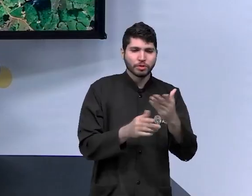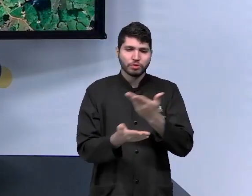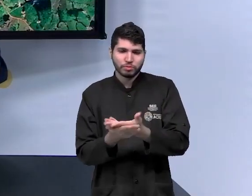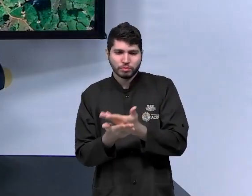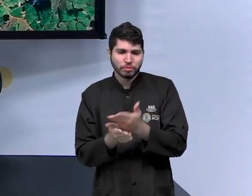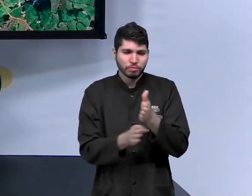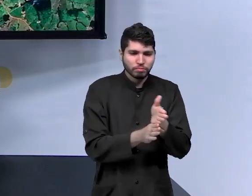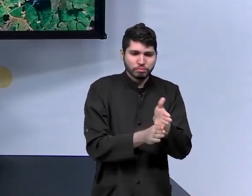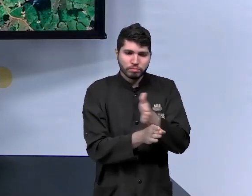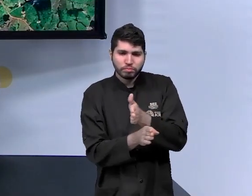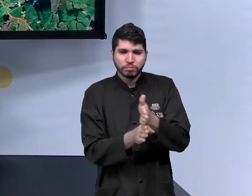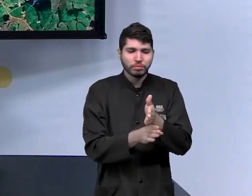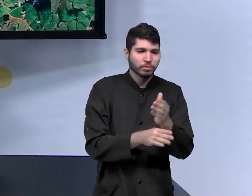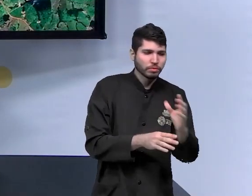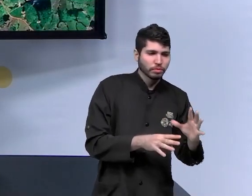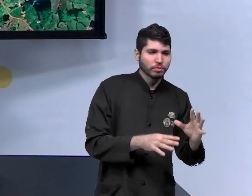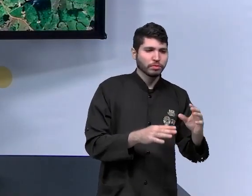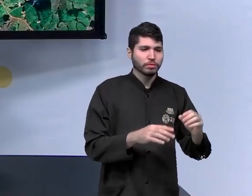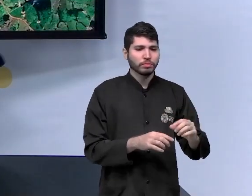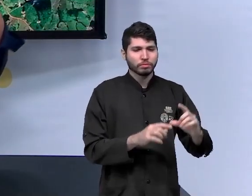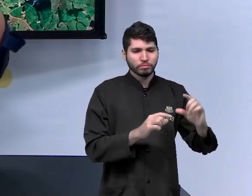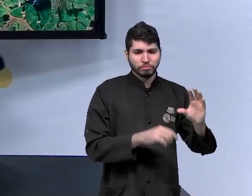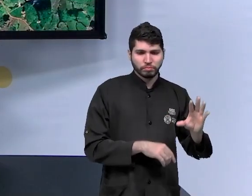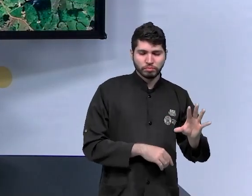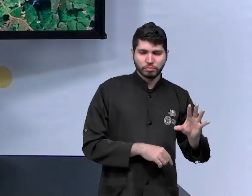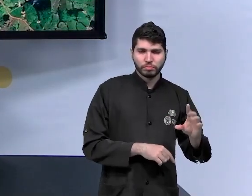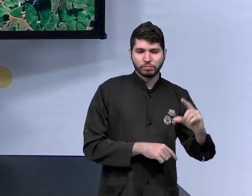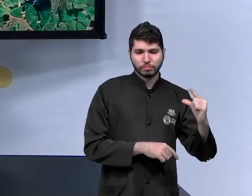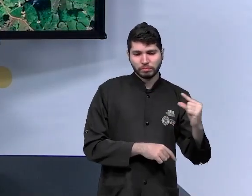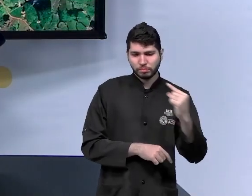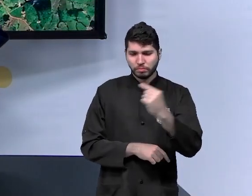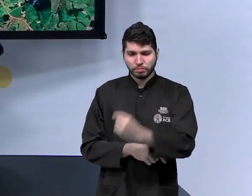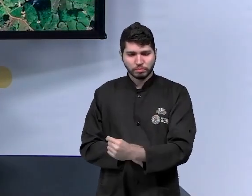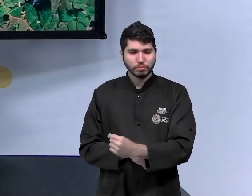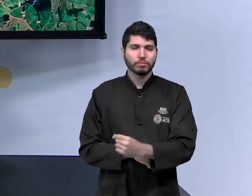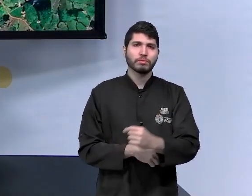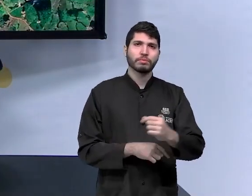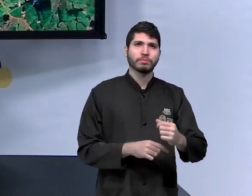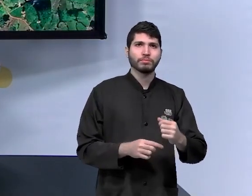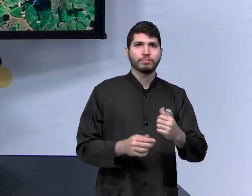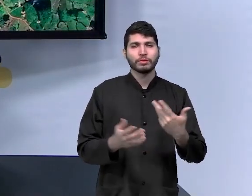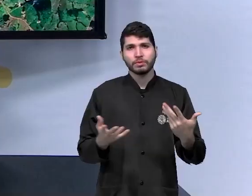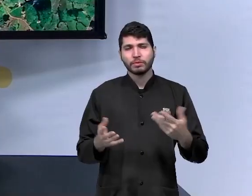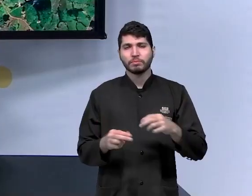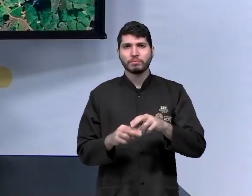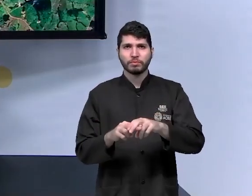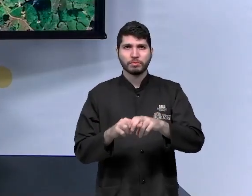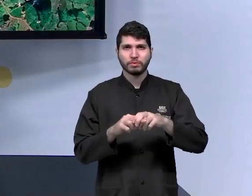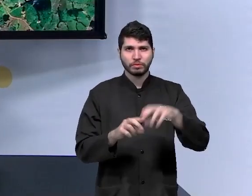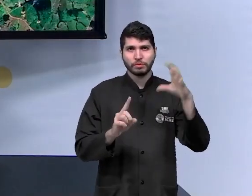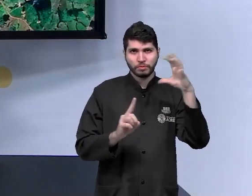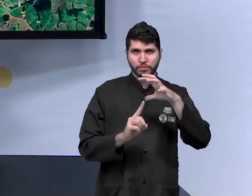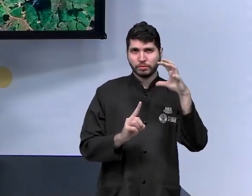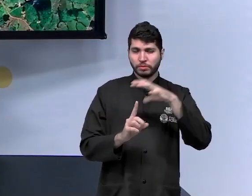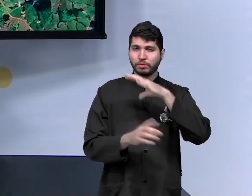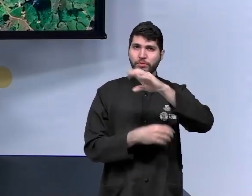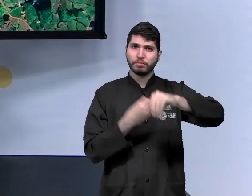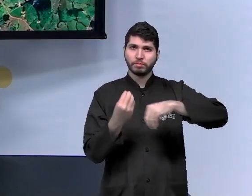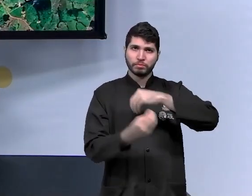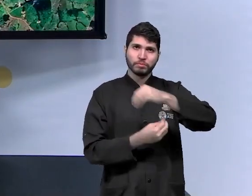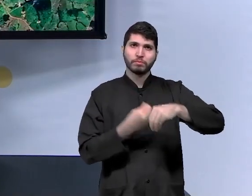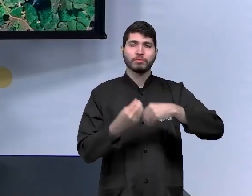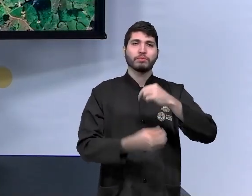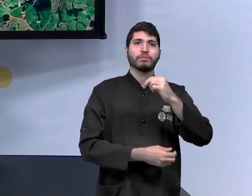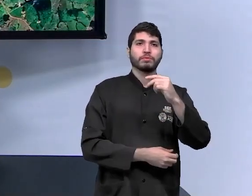pendular, aquela que é diária. Então, essas constantes trocas linguísticas, elas acarretam que geram um fenômeno